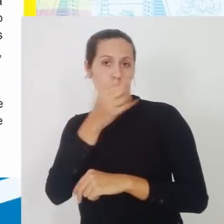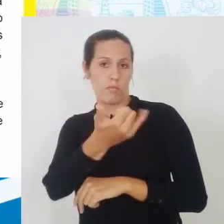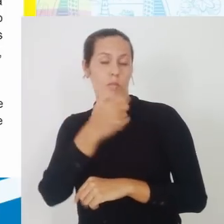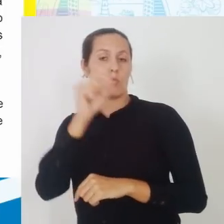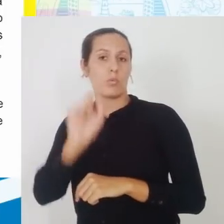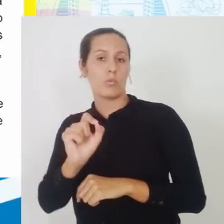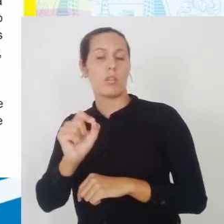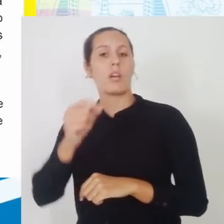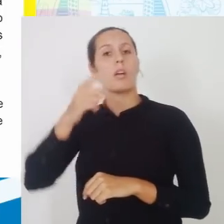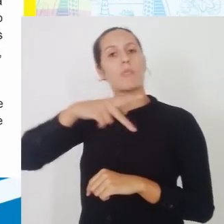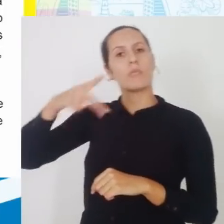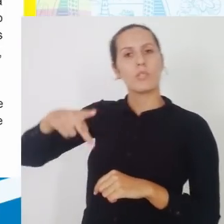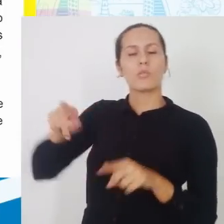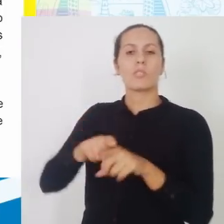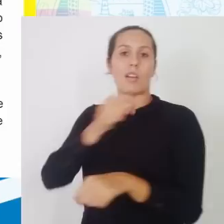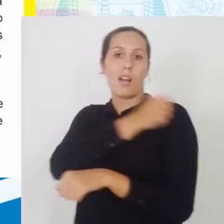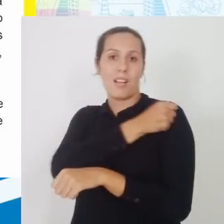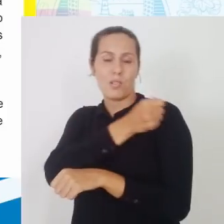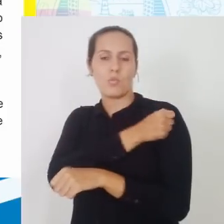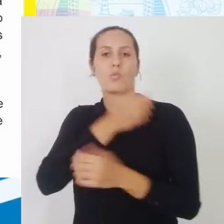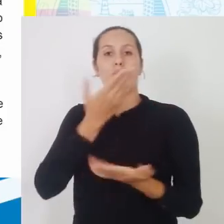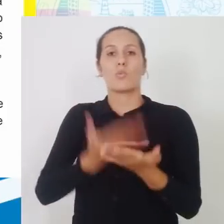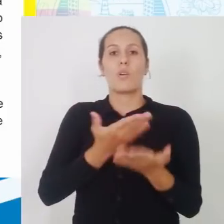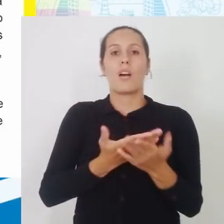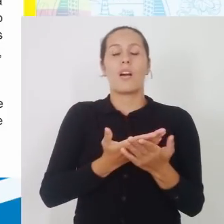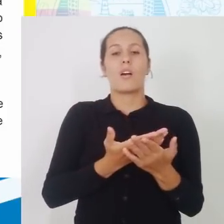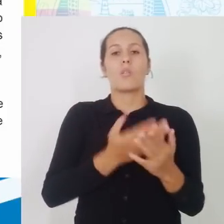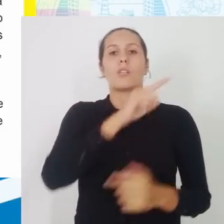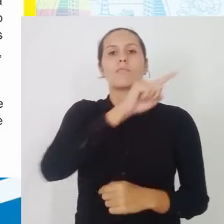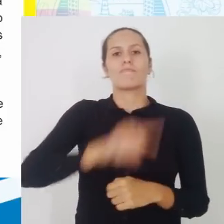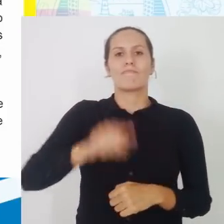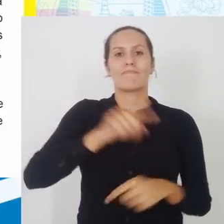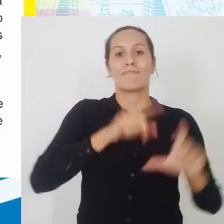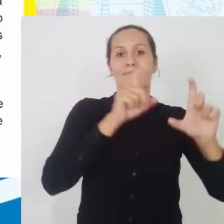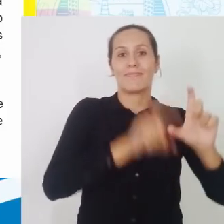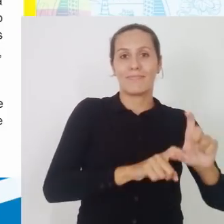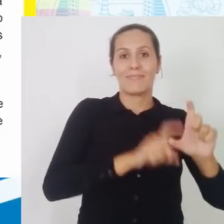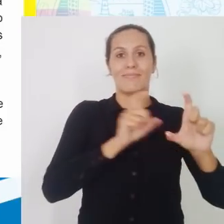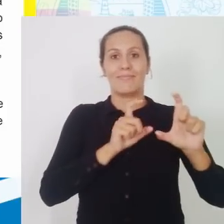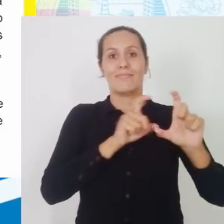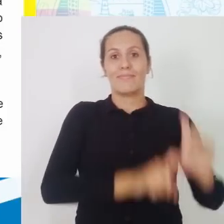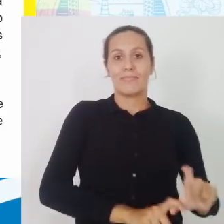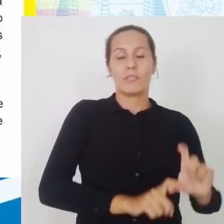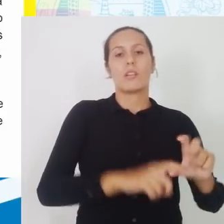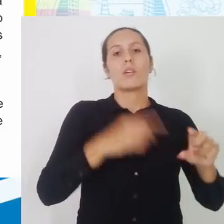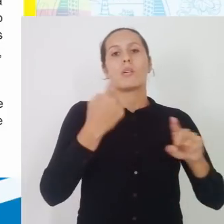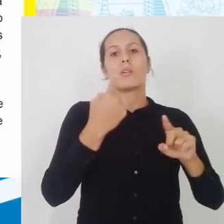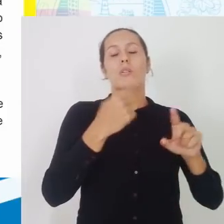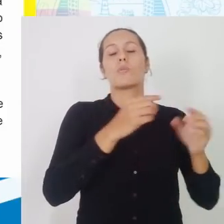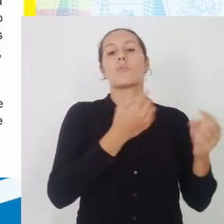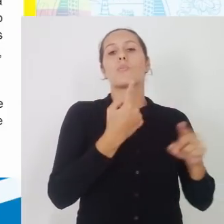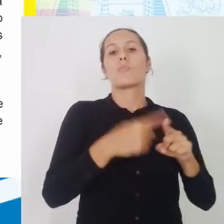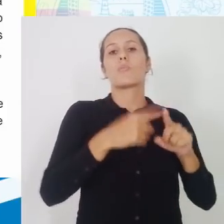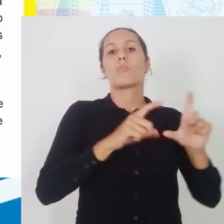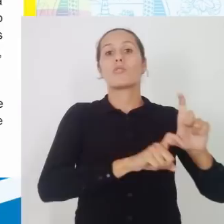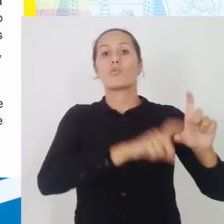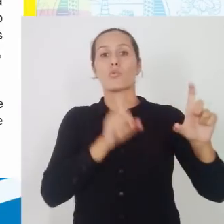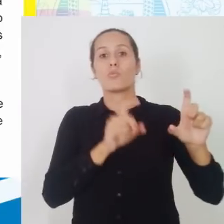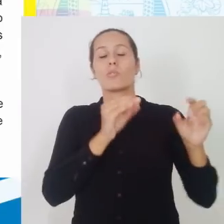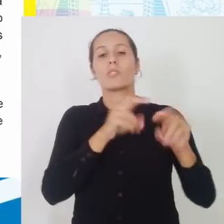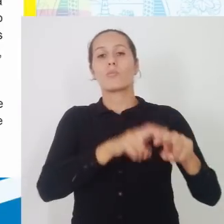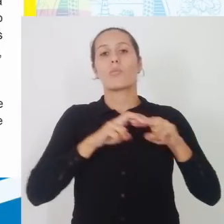16 de março para seguir as recomendações da Organização Mundial da Saúde. Apenas a parte administrativa